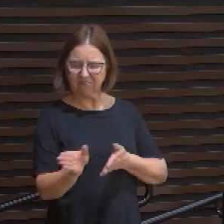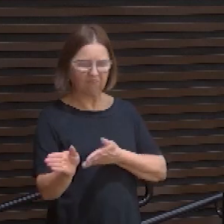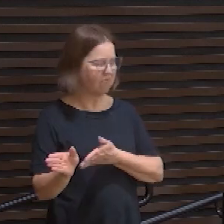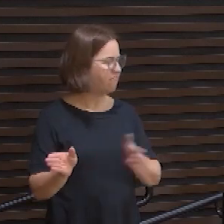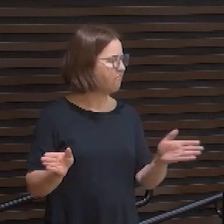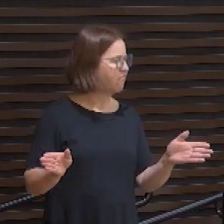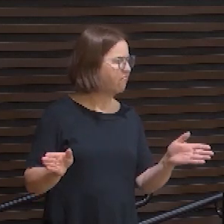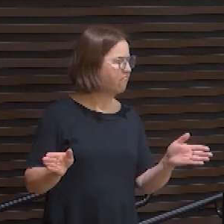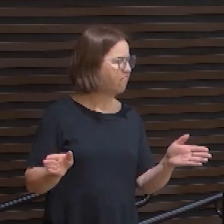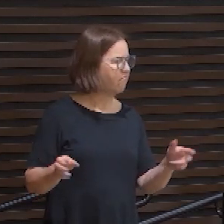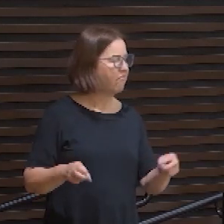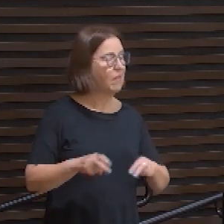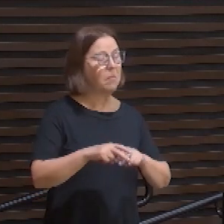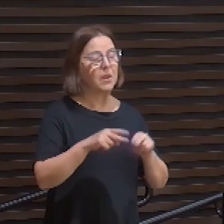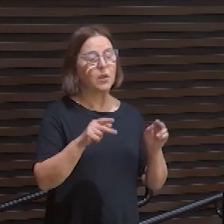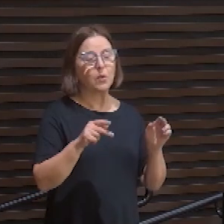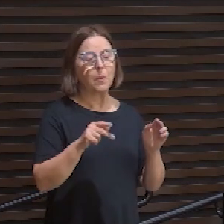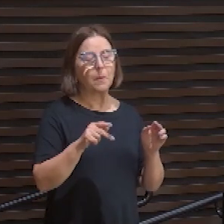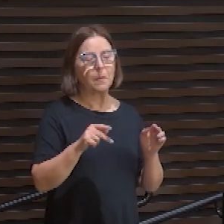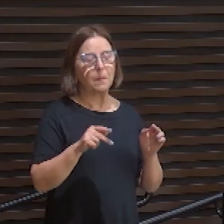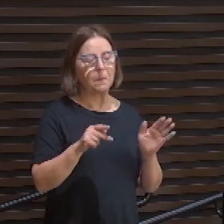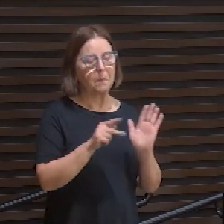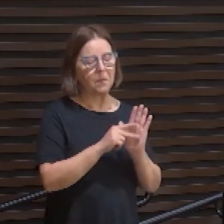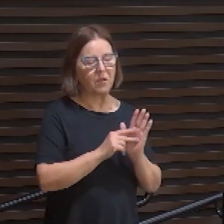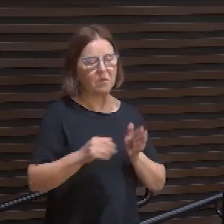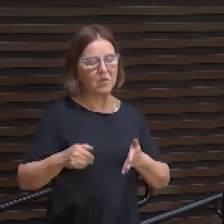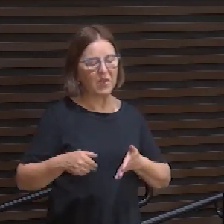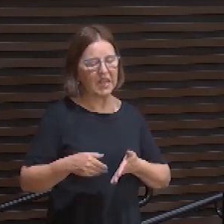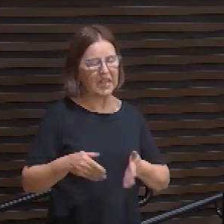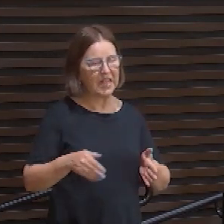onde? Pelo caminho.